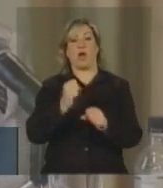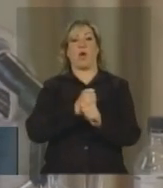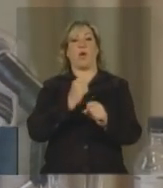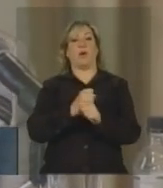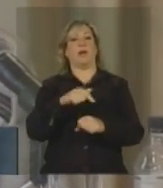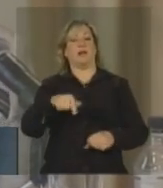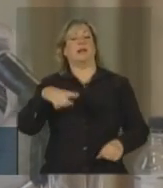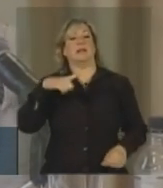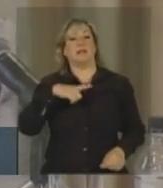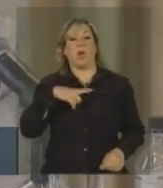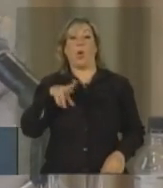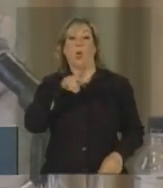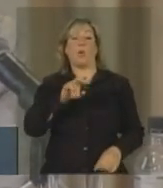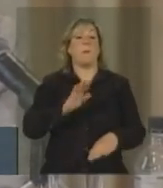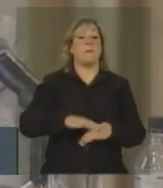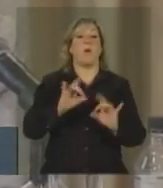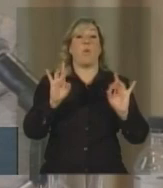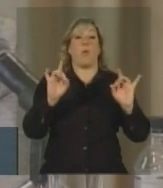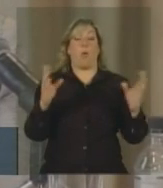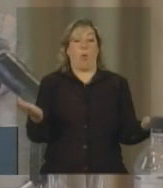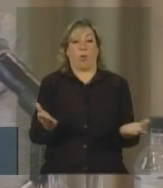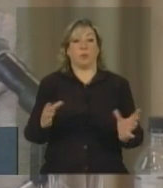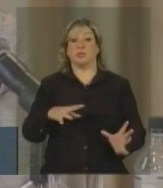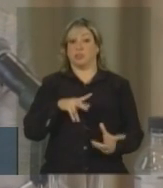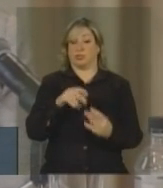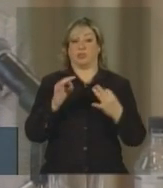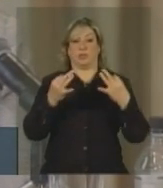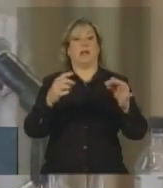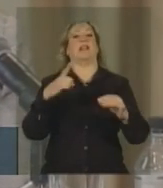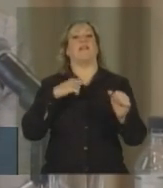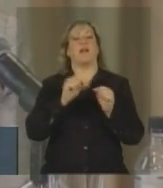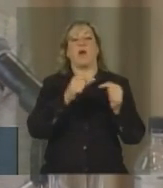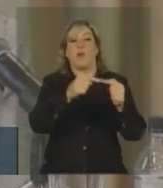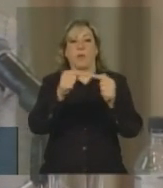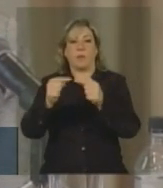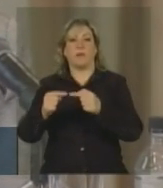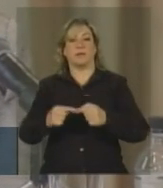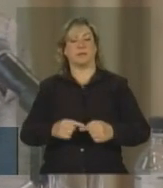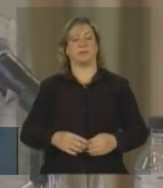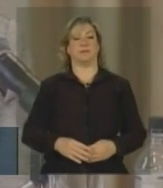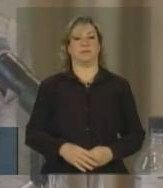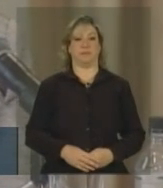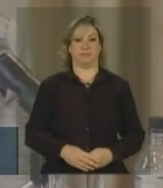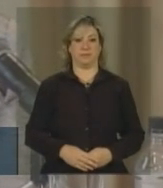que há de mais moderno hoje no mundo. Está fazendo adaptações.